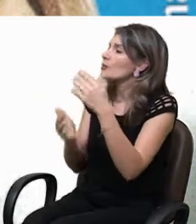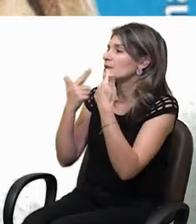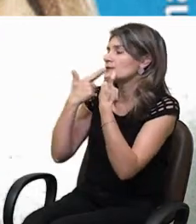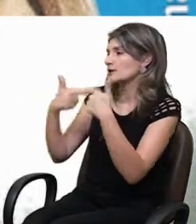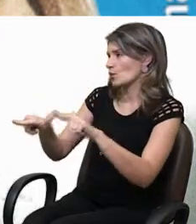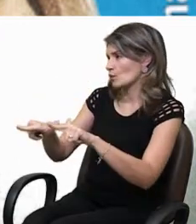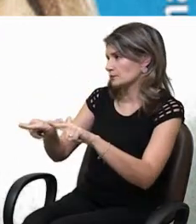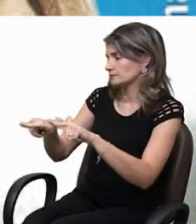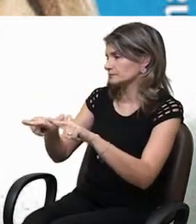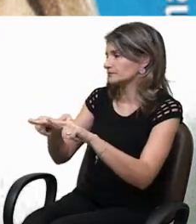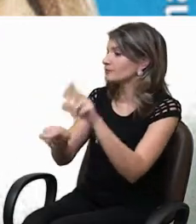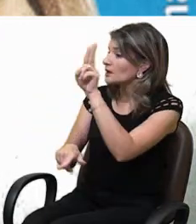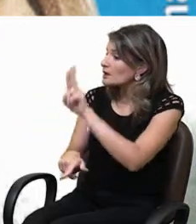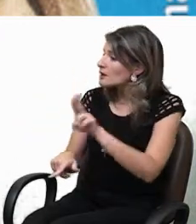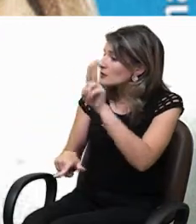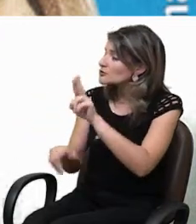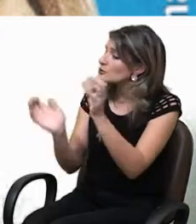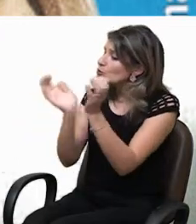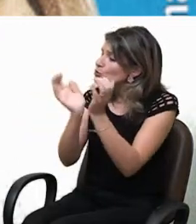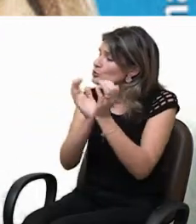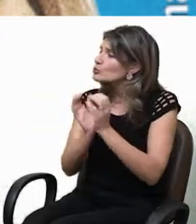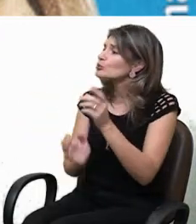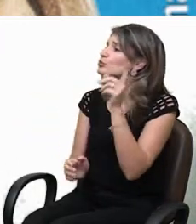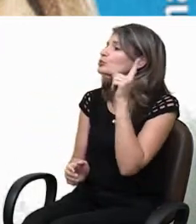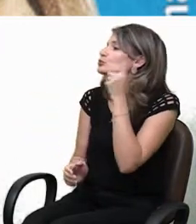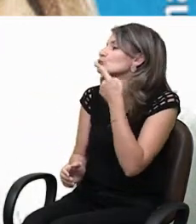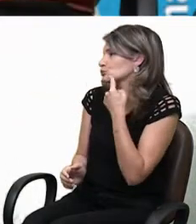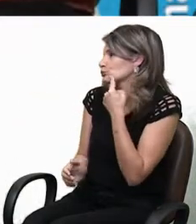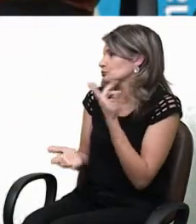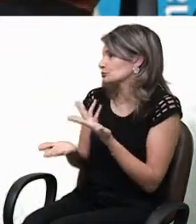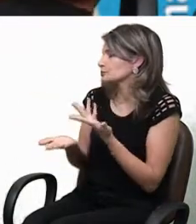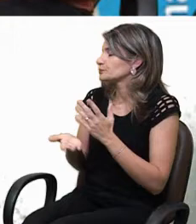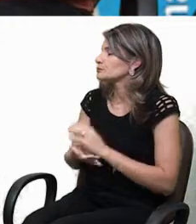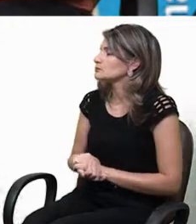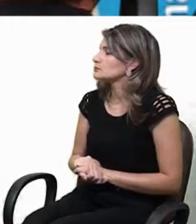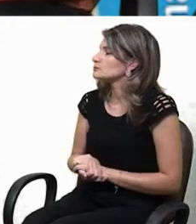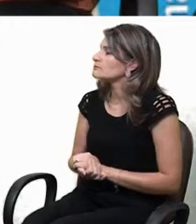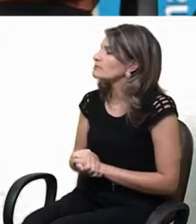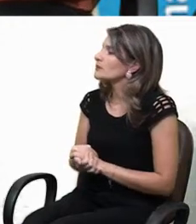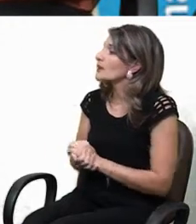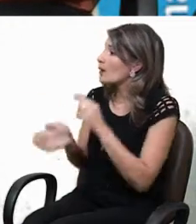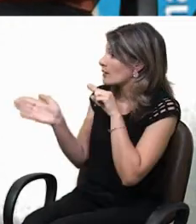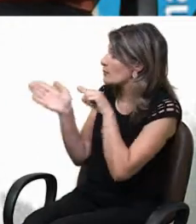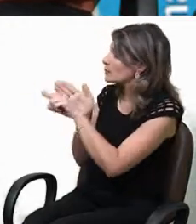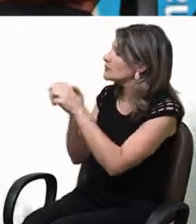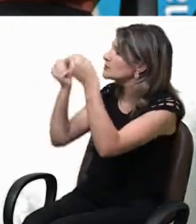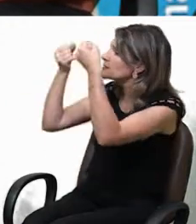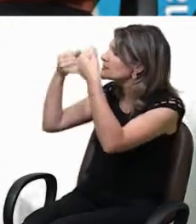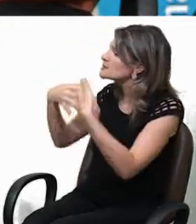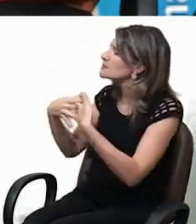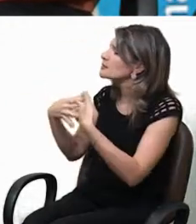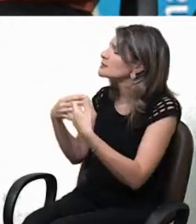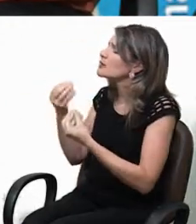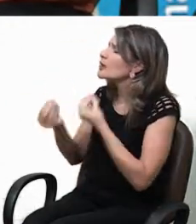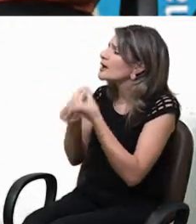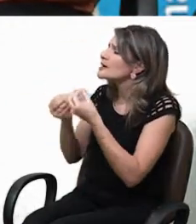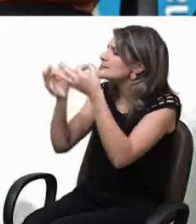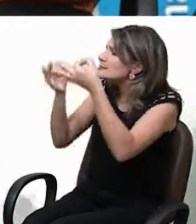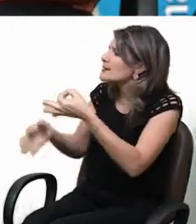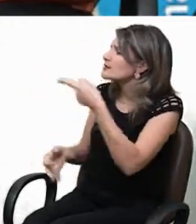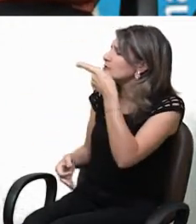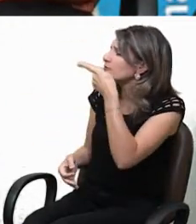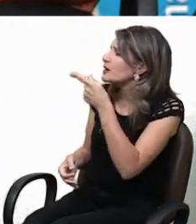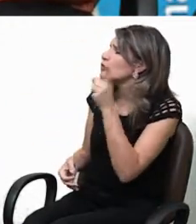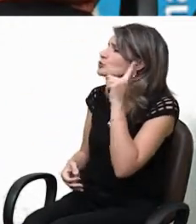a Libras, e é a língua utilizada pela comunidade surda. E explica para a gente o que é correto